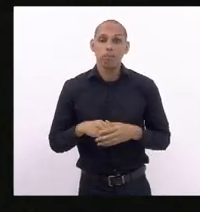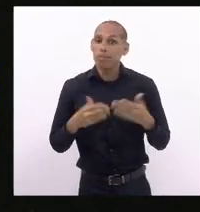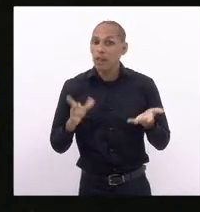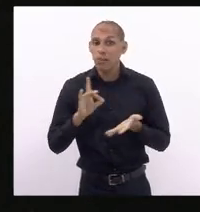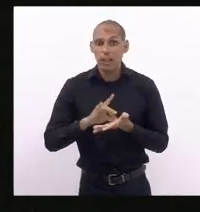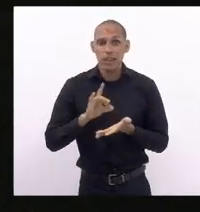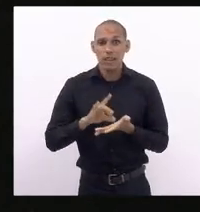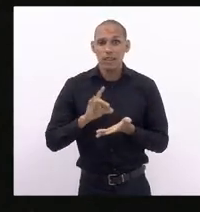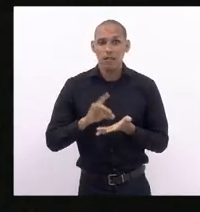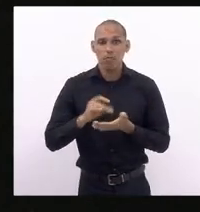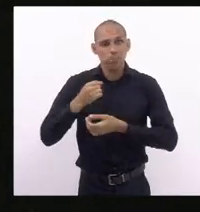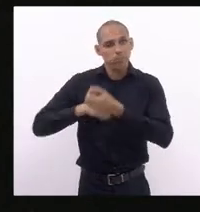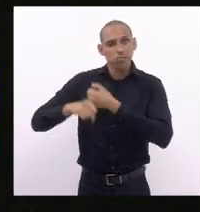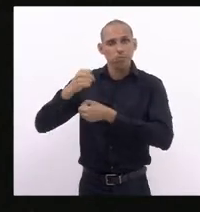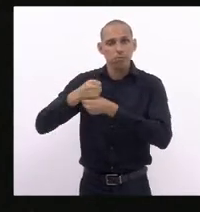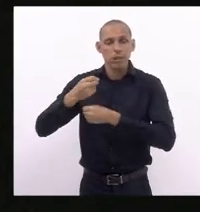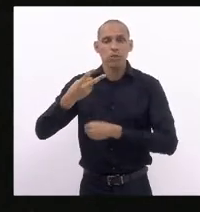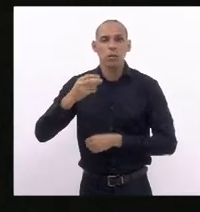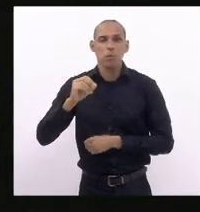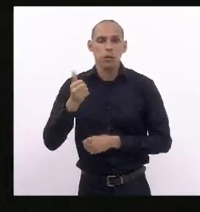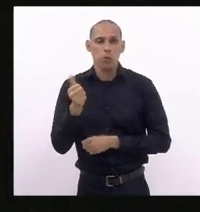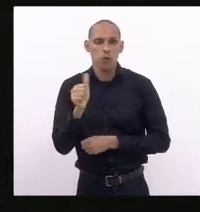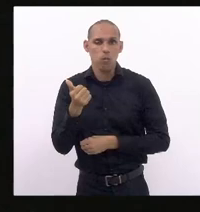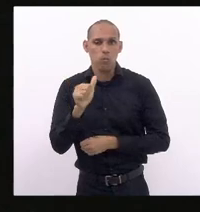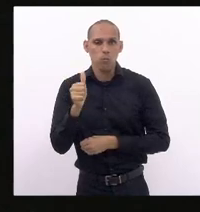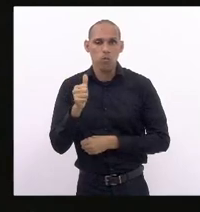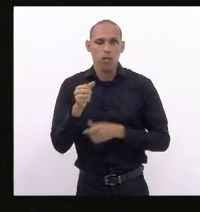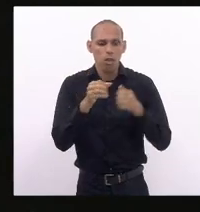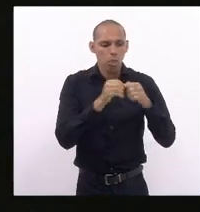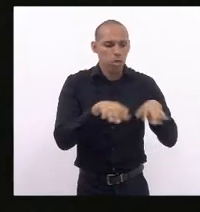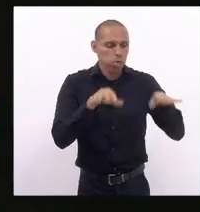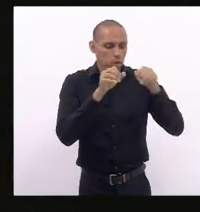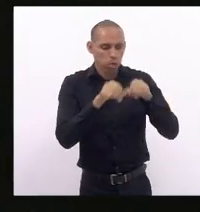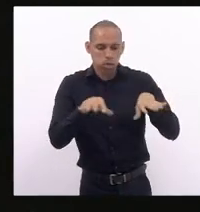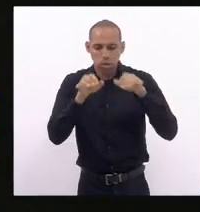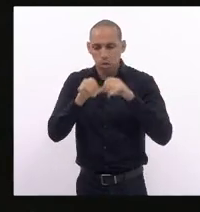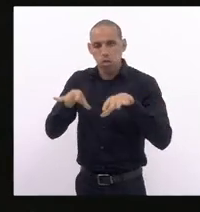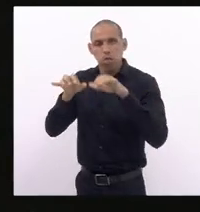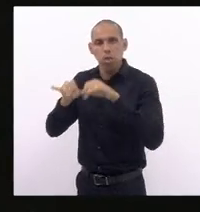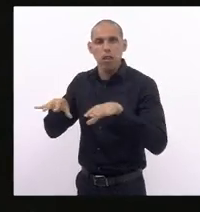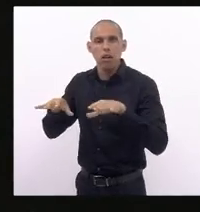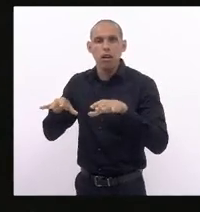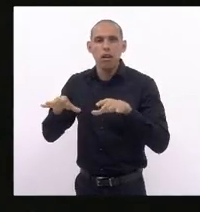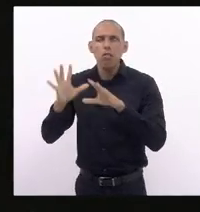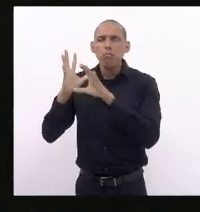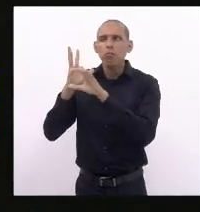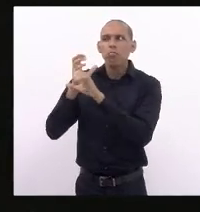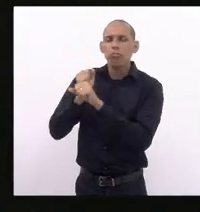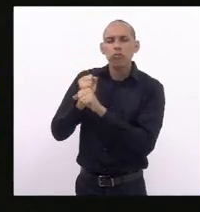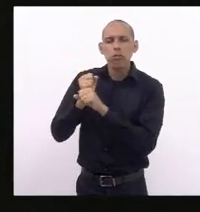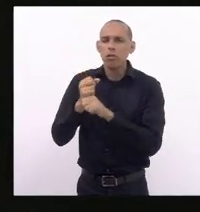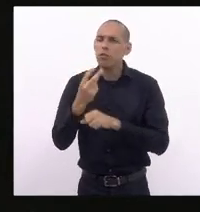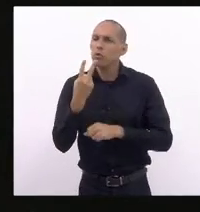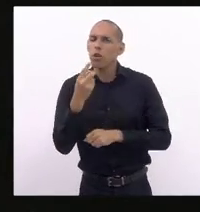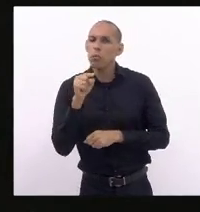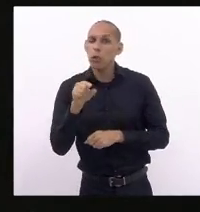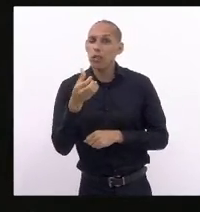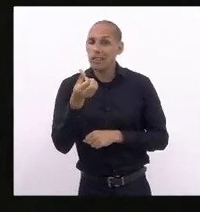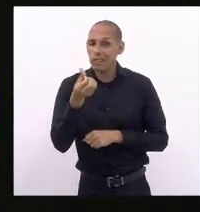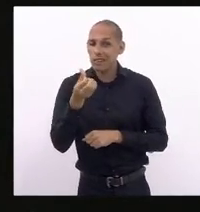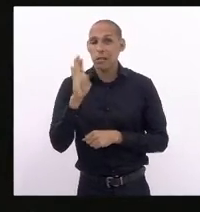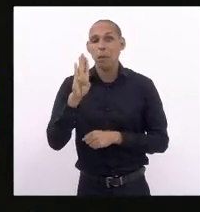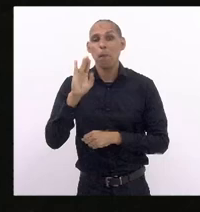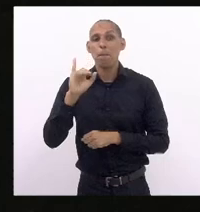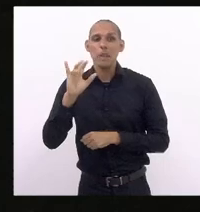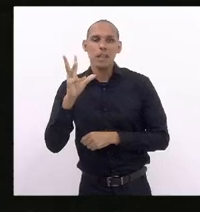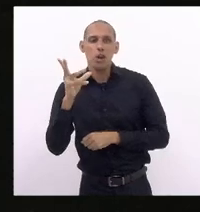verdade, em 2011, os danos e as perdas totais alcançaram em torno de 2,6